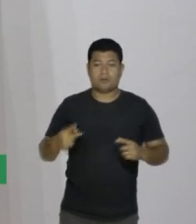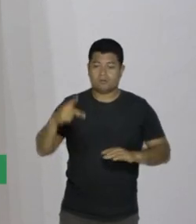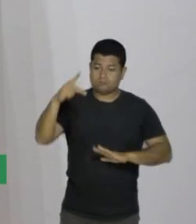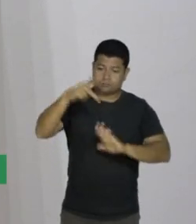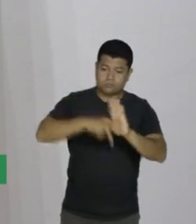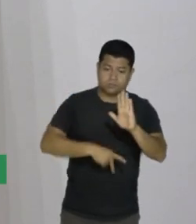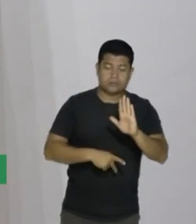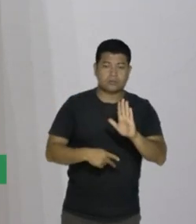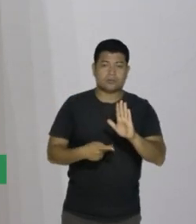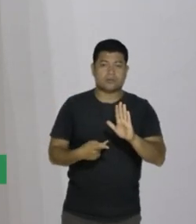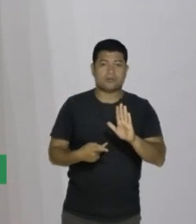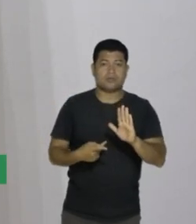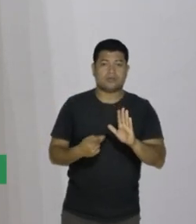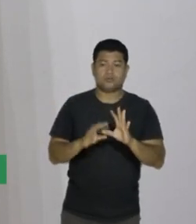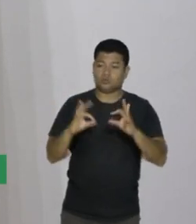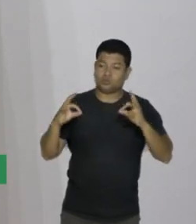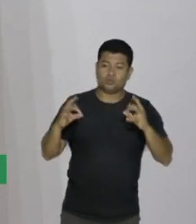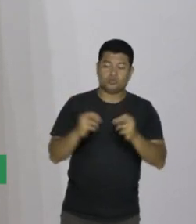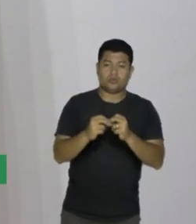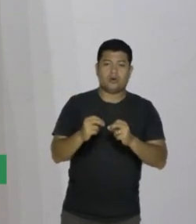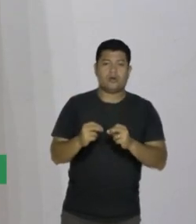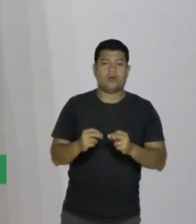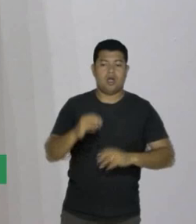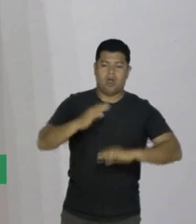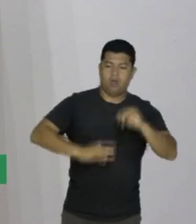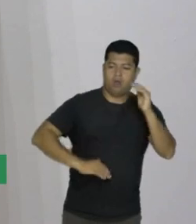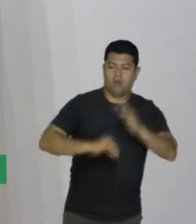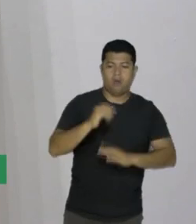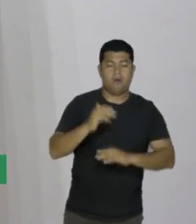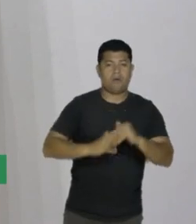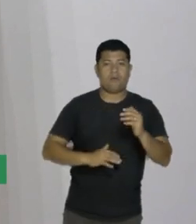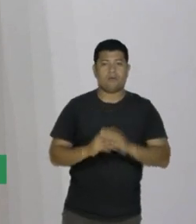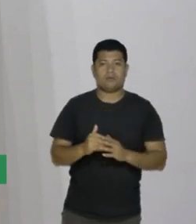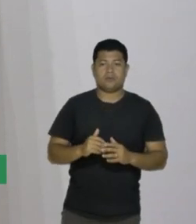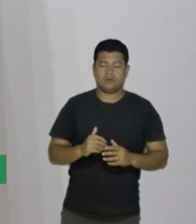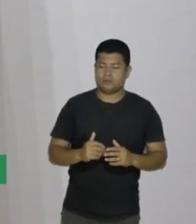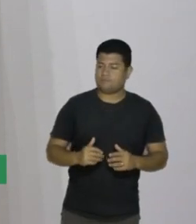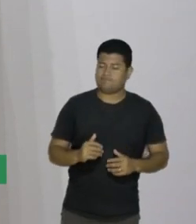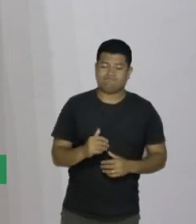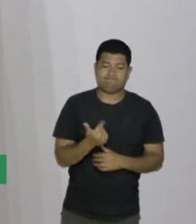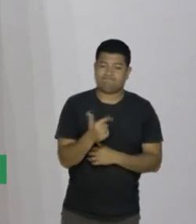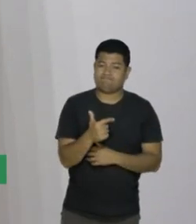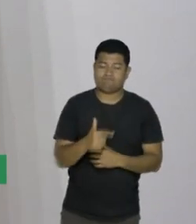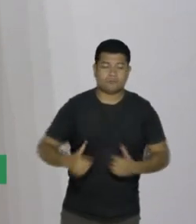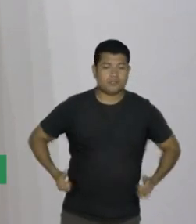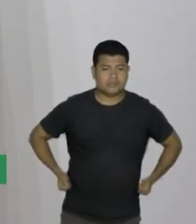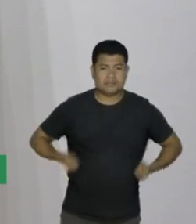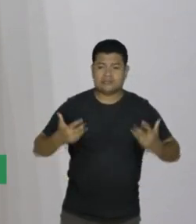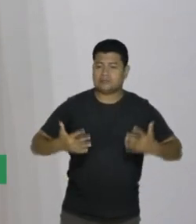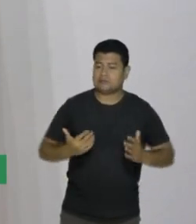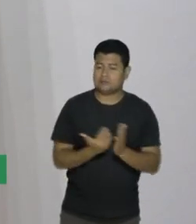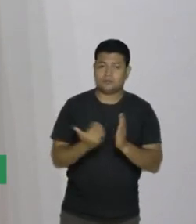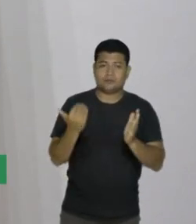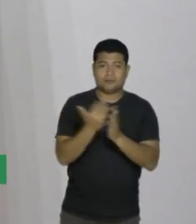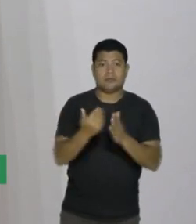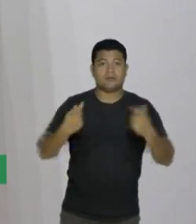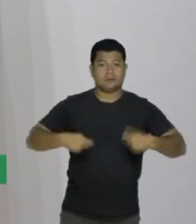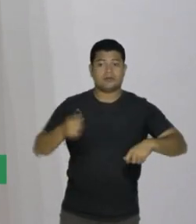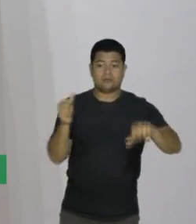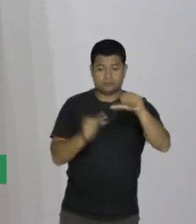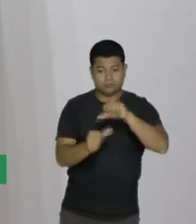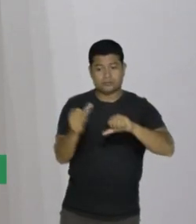teve eficiência não teve eficácia passou a custar muito caro e precisou de uma revisão por isso